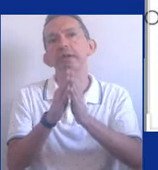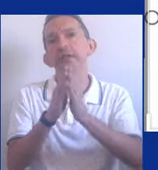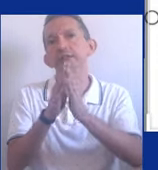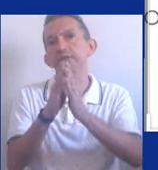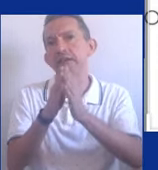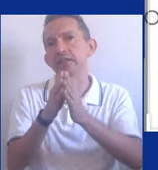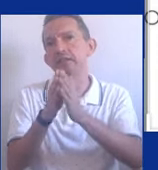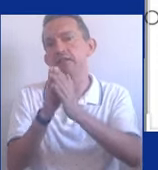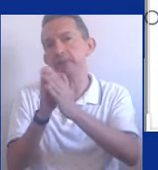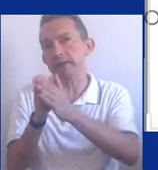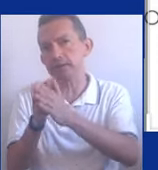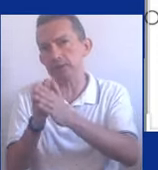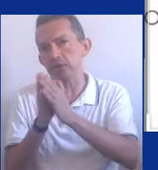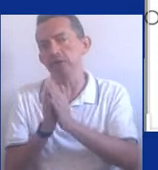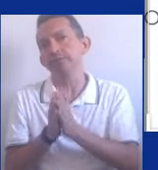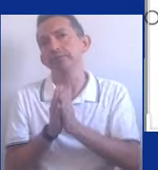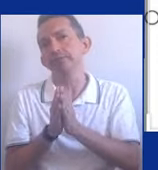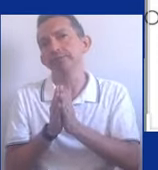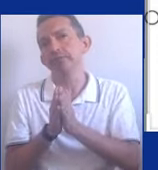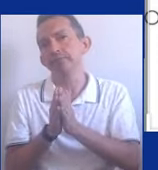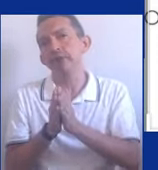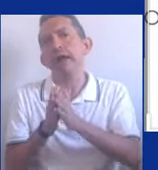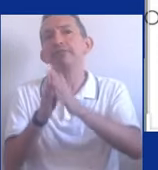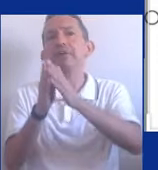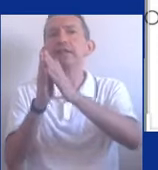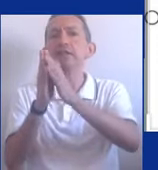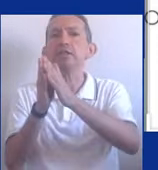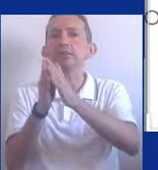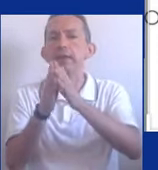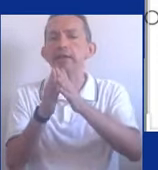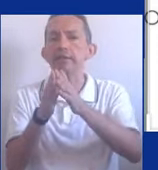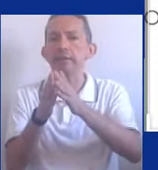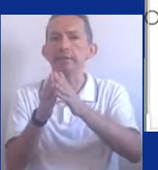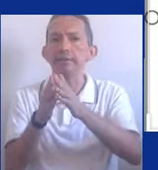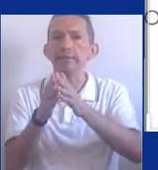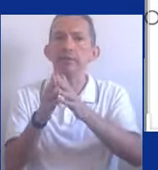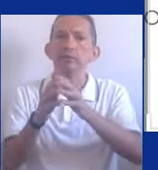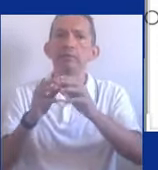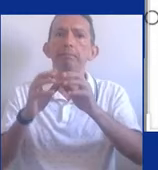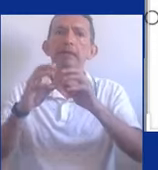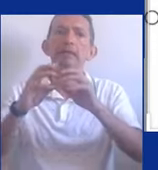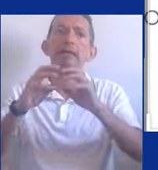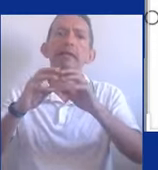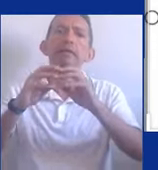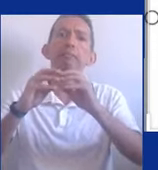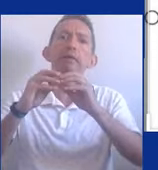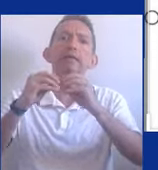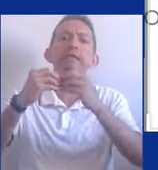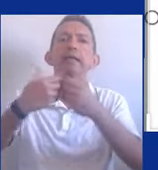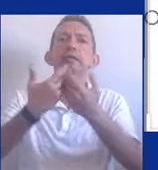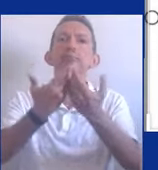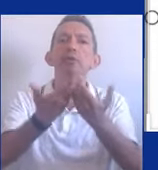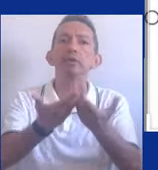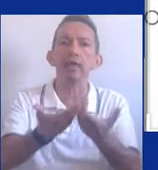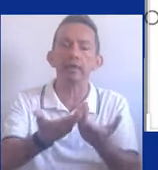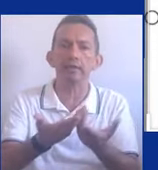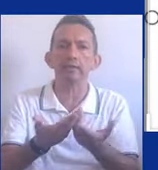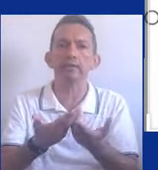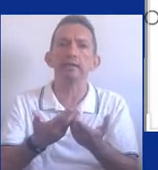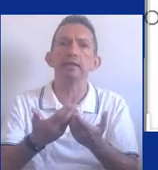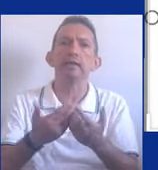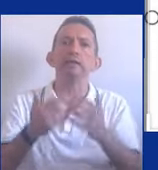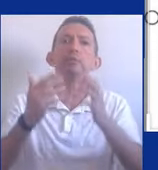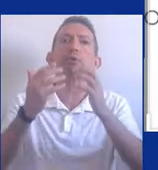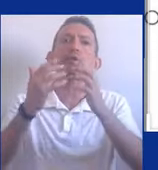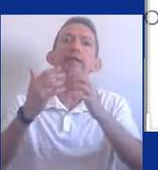fase chamada de fase dispersante. A fase dispersa, você pensa nas micelas